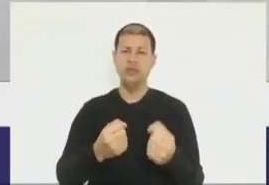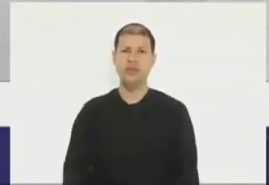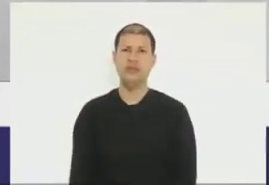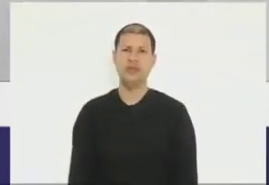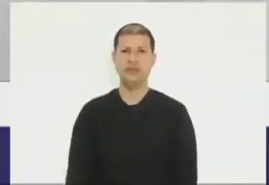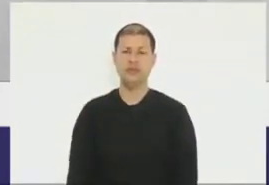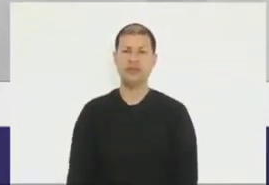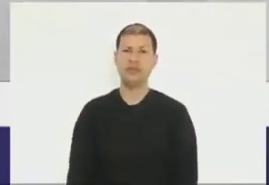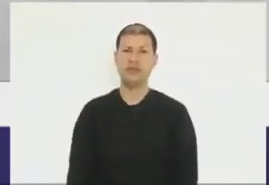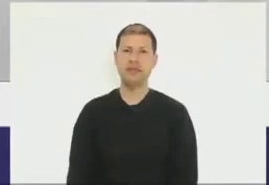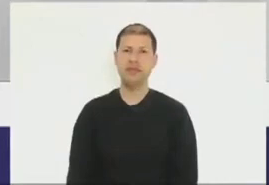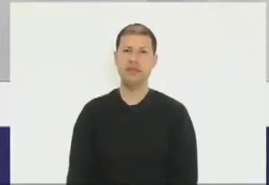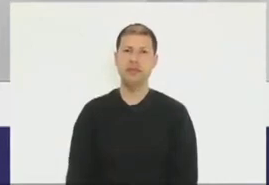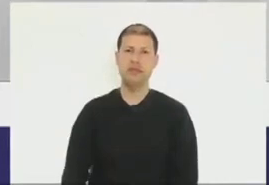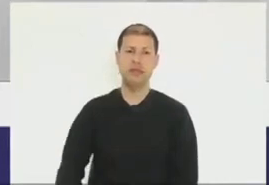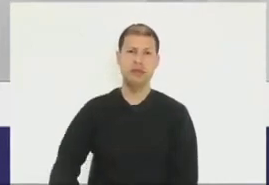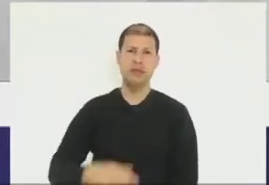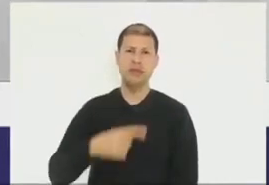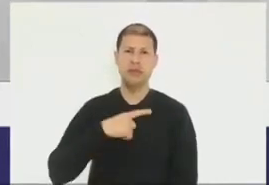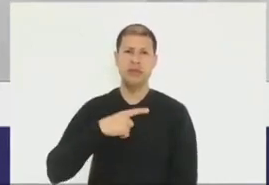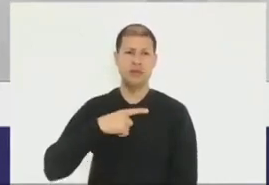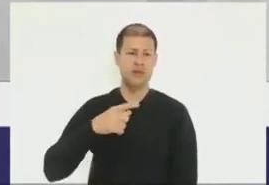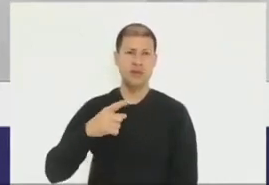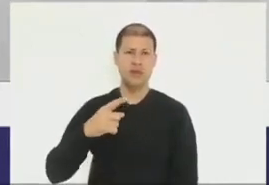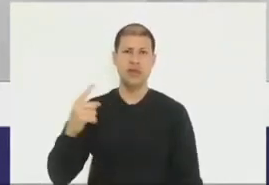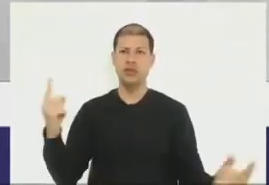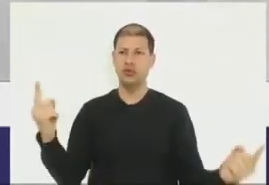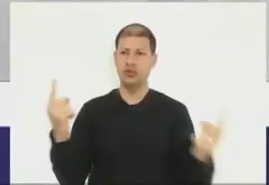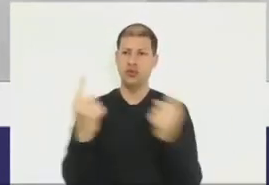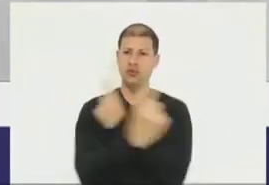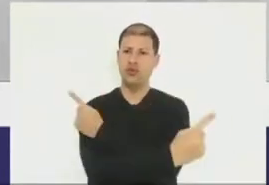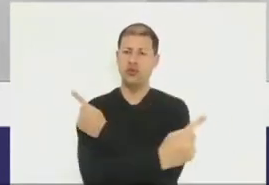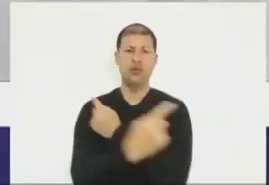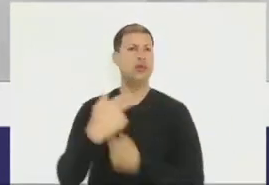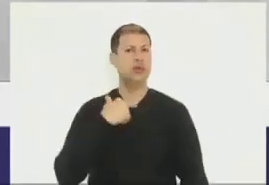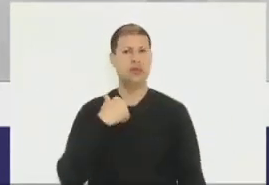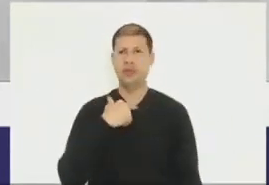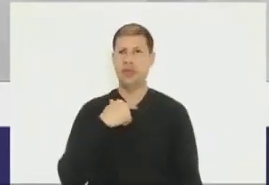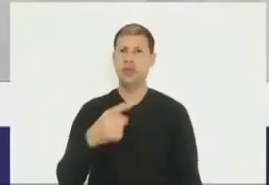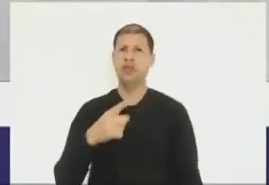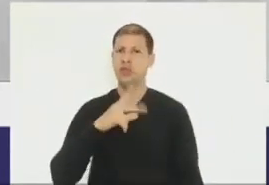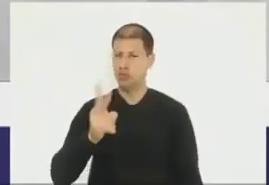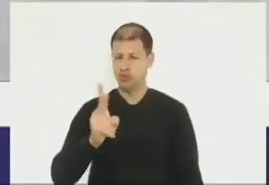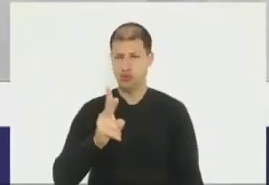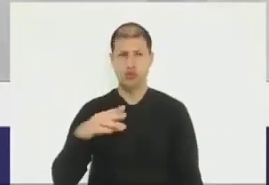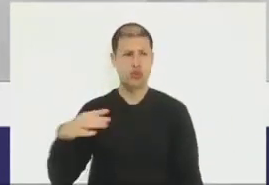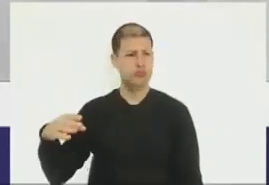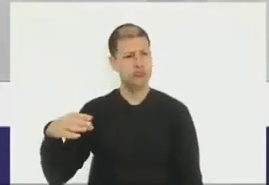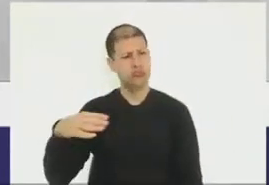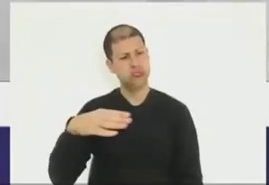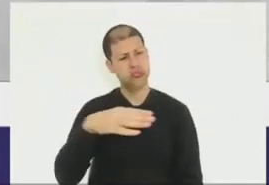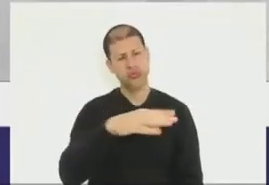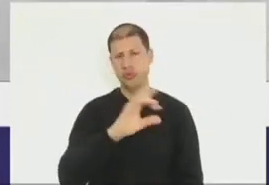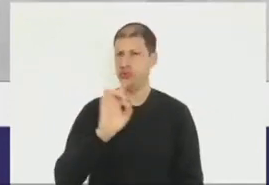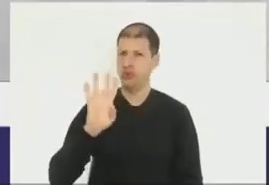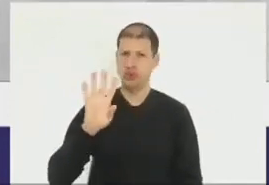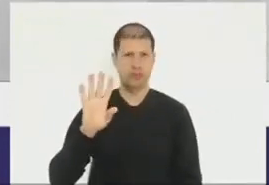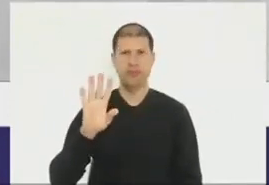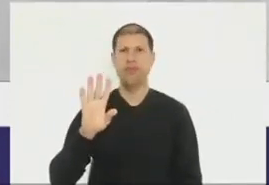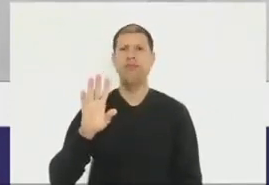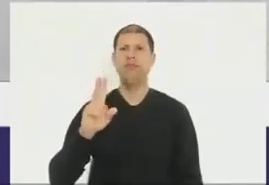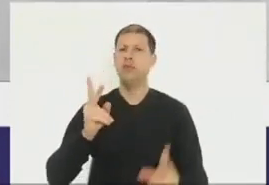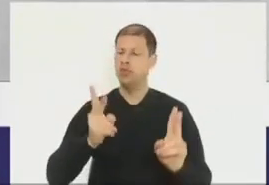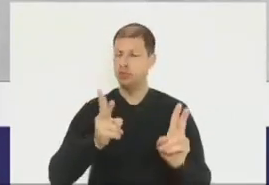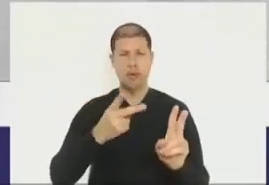estar rodando em duas mãos lá, ele segue o trajeto normal, ali é certinho, vai permanecer o jeito que